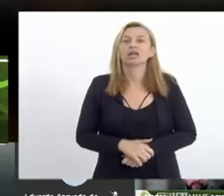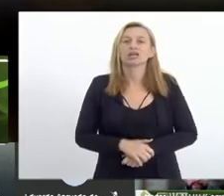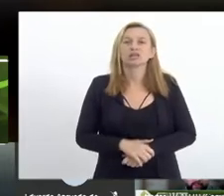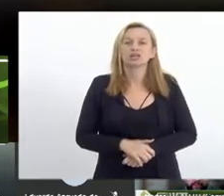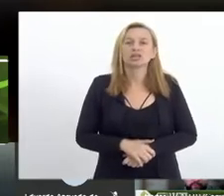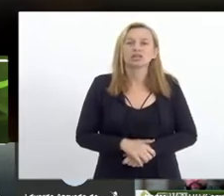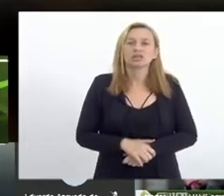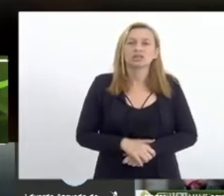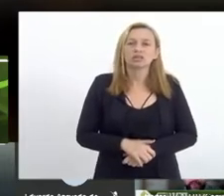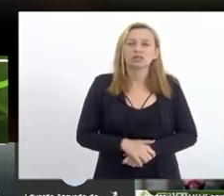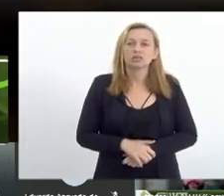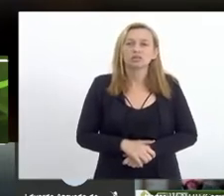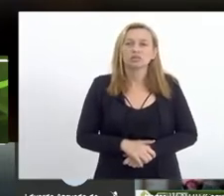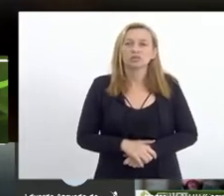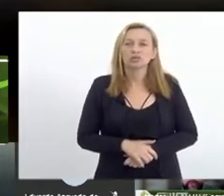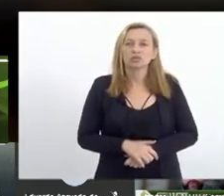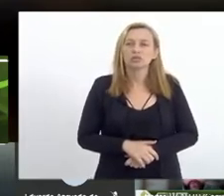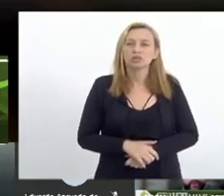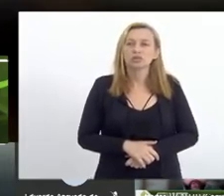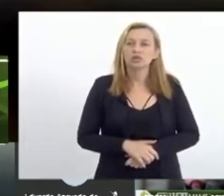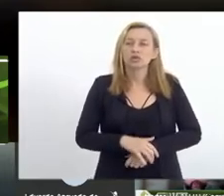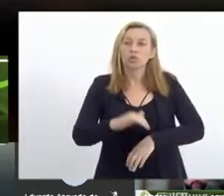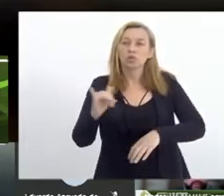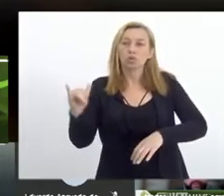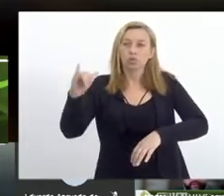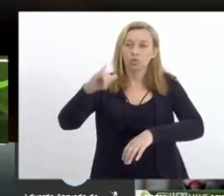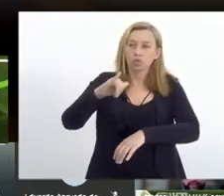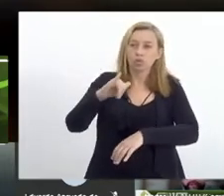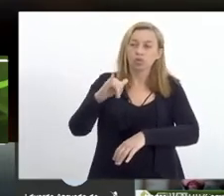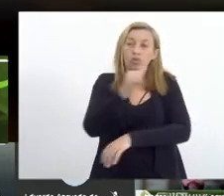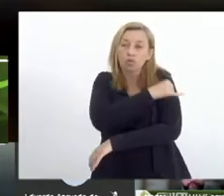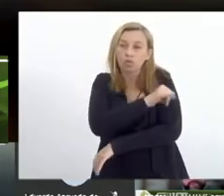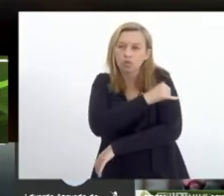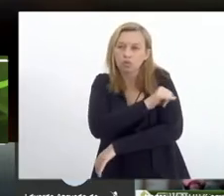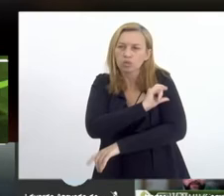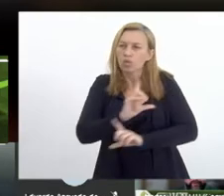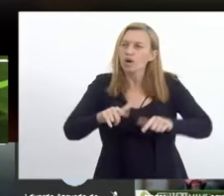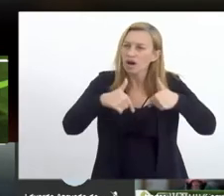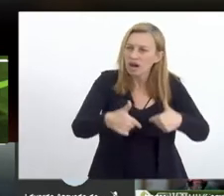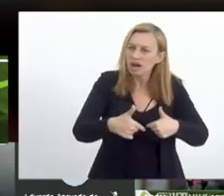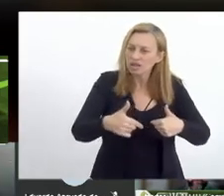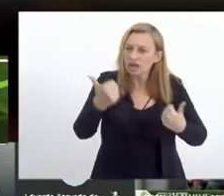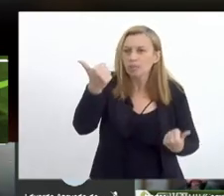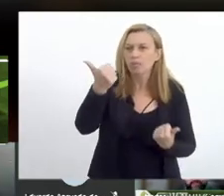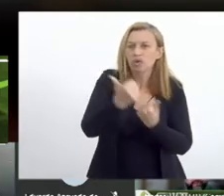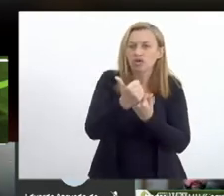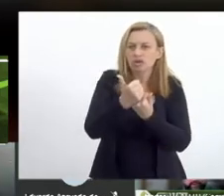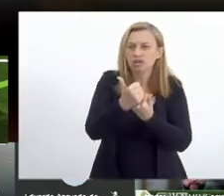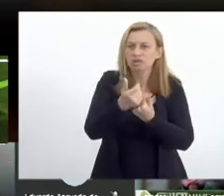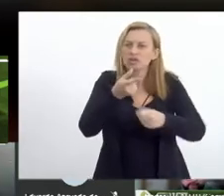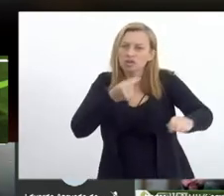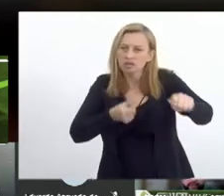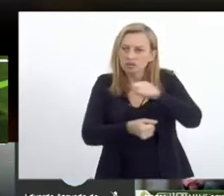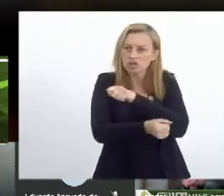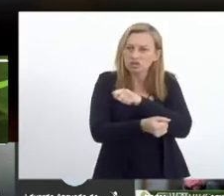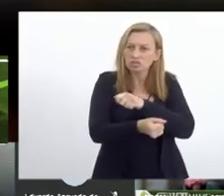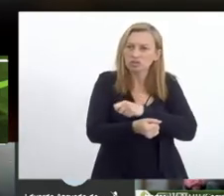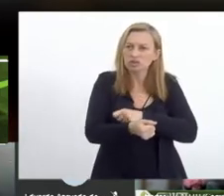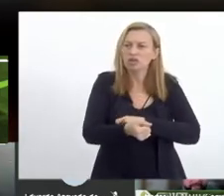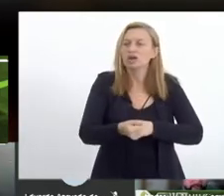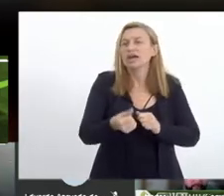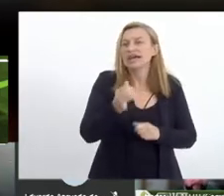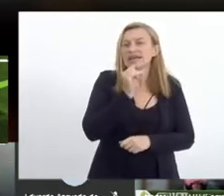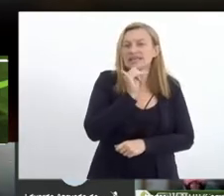E que o Estado do Rio de Janeiro atue positivamente, reforçando e apoiando esses investimentos.